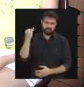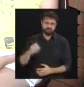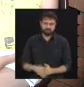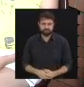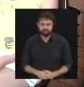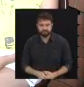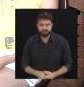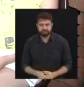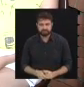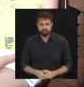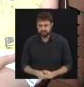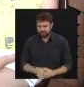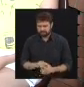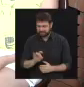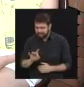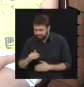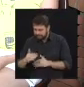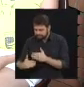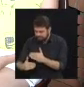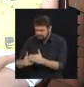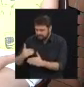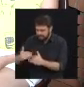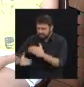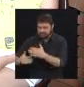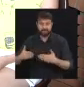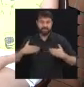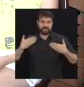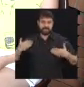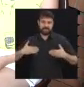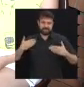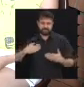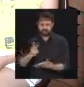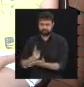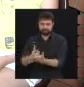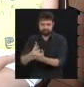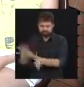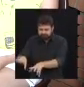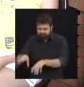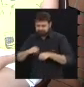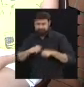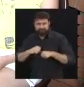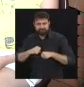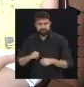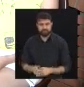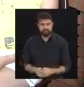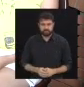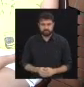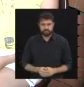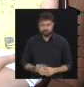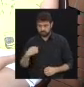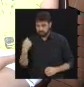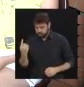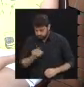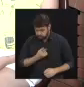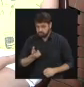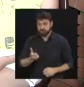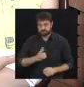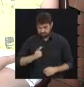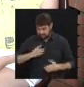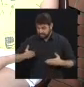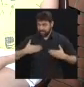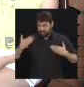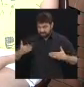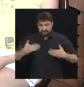né? Então, cada uma delas foi uma alegria. Então, a gente ainda temos